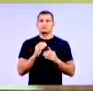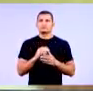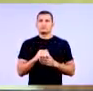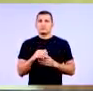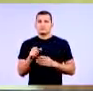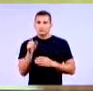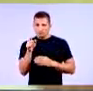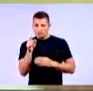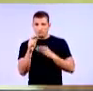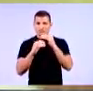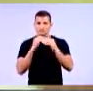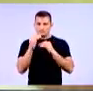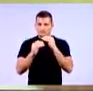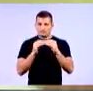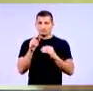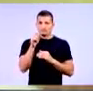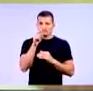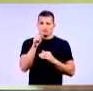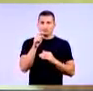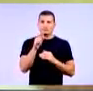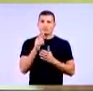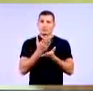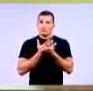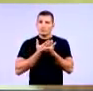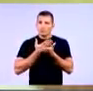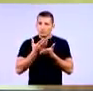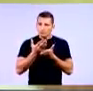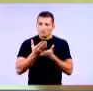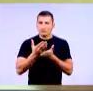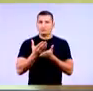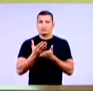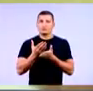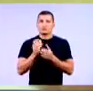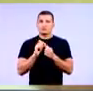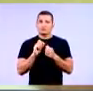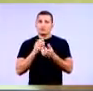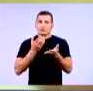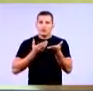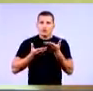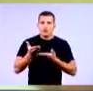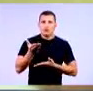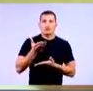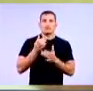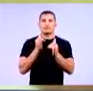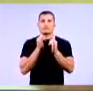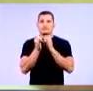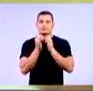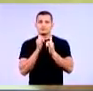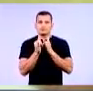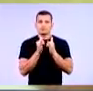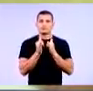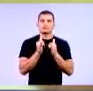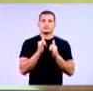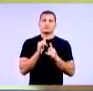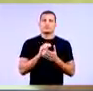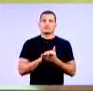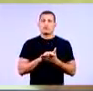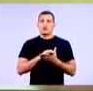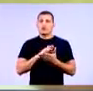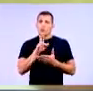de dados é que você vai começar a trabalhar o relacionamento das informações e aí já